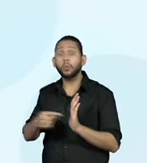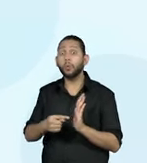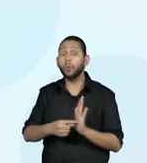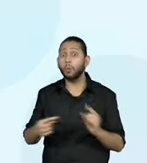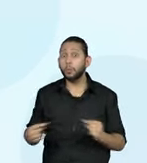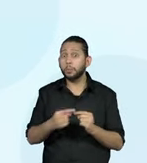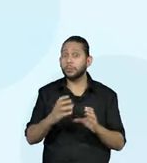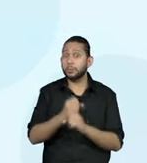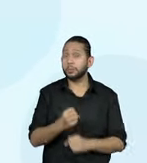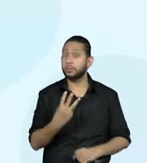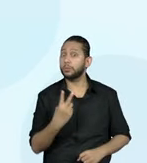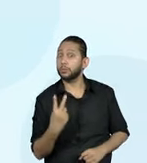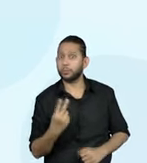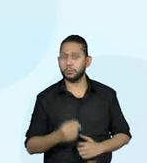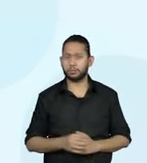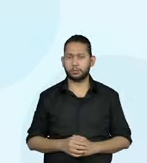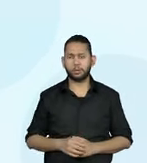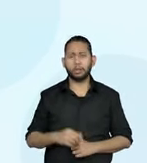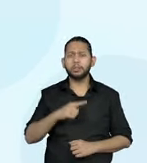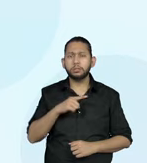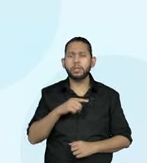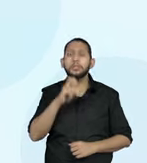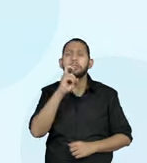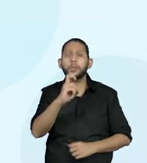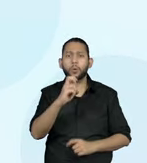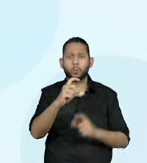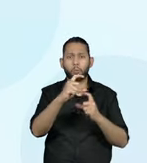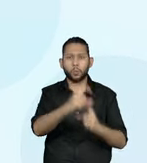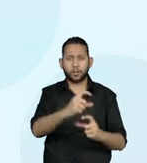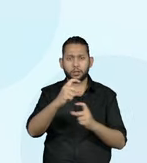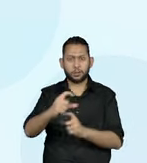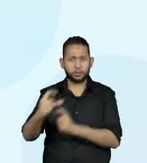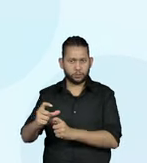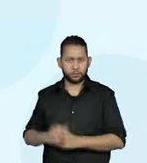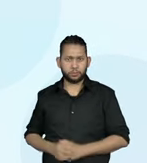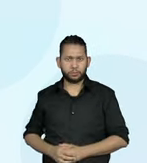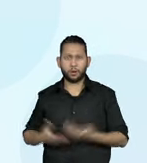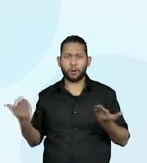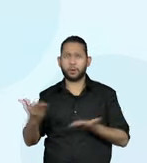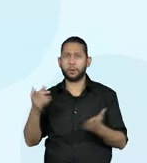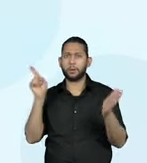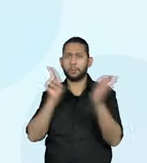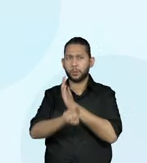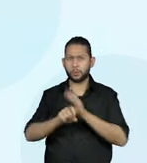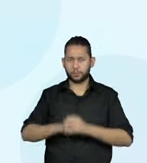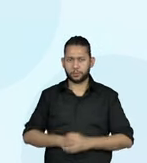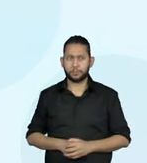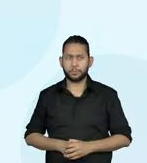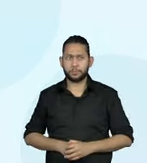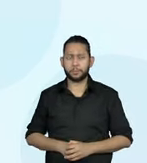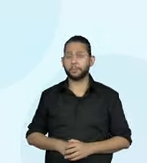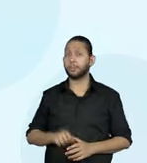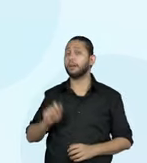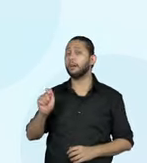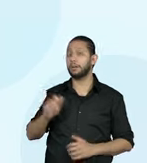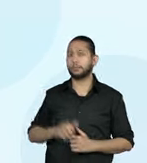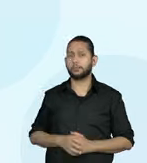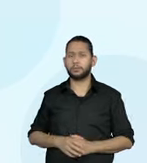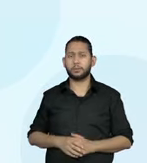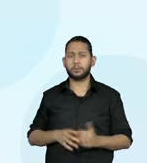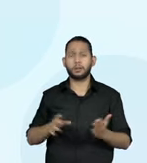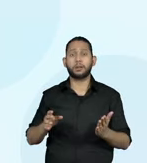com 5 quadrinhos. Responda às questões. Questão A. Qual é o